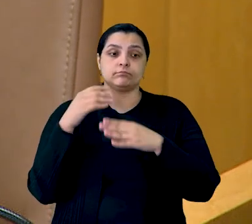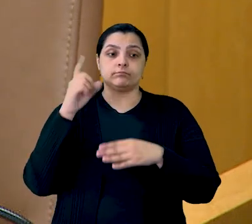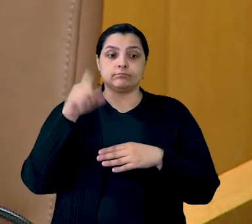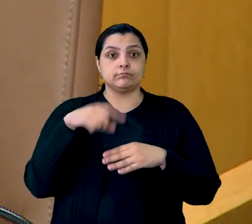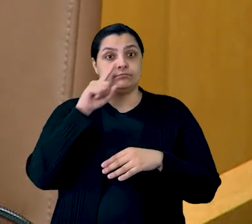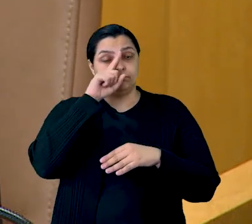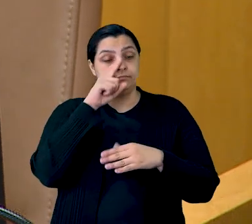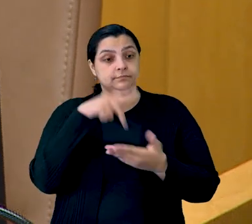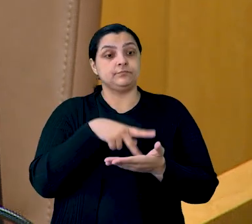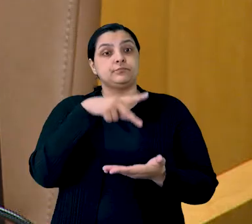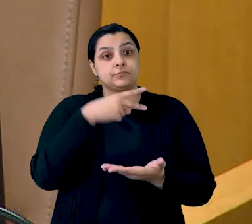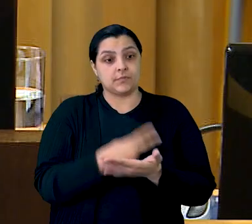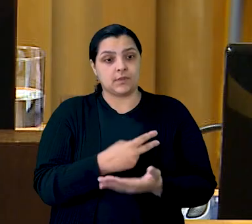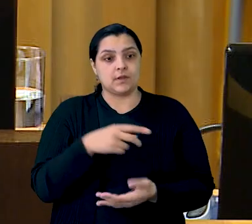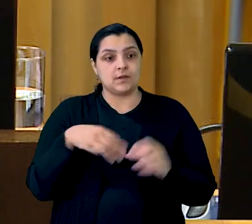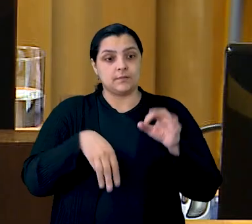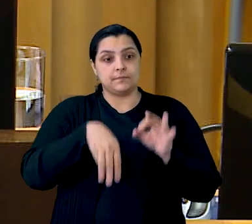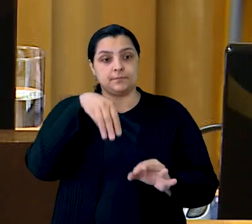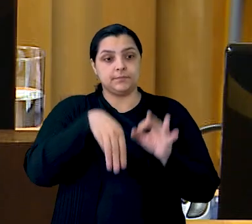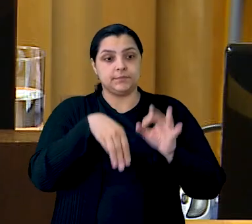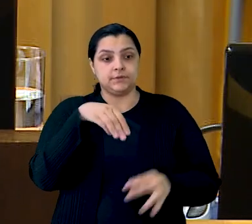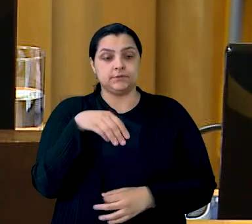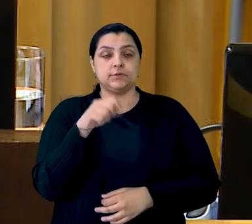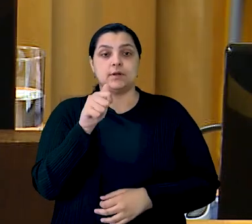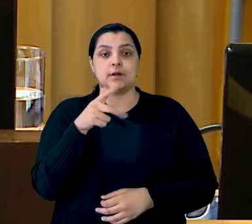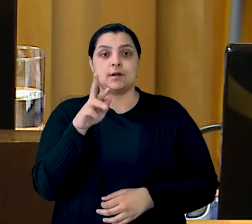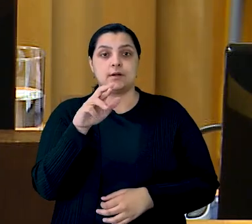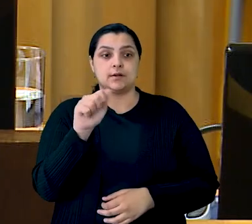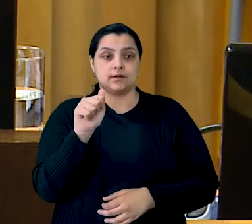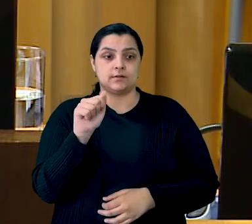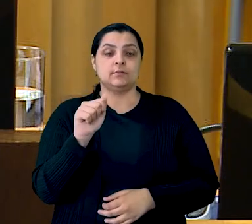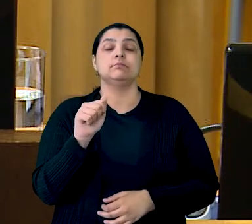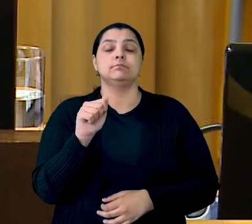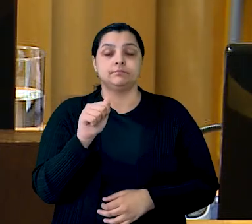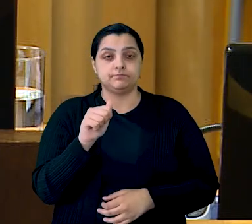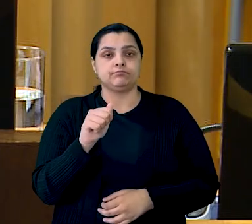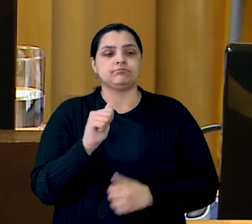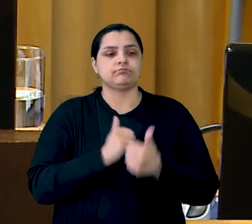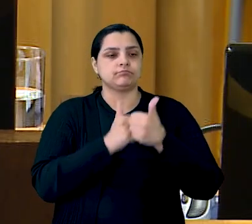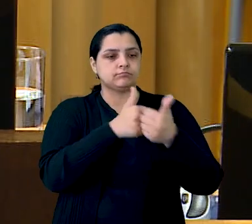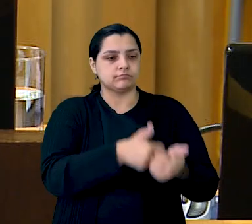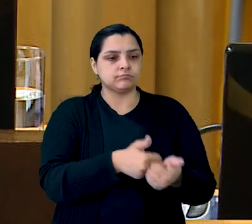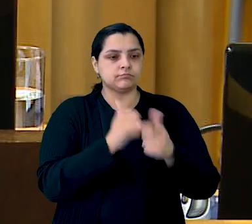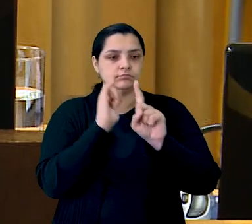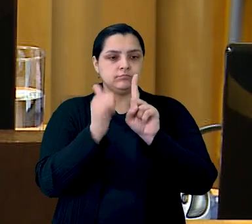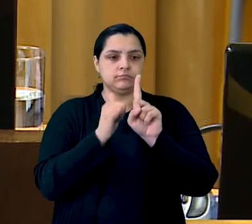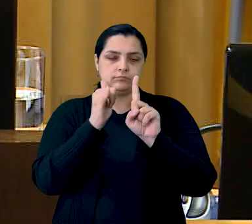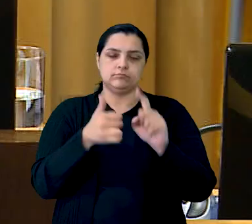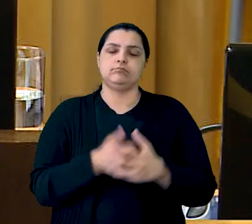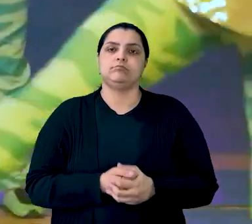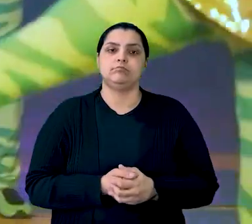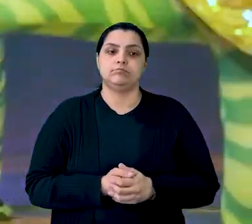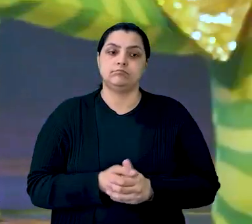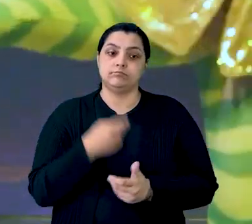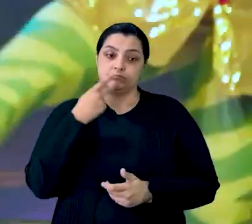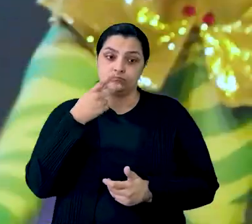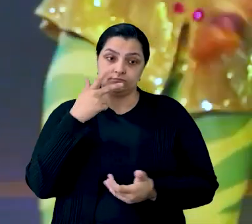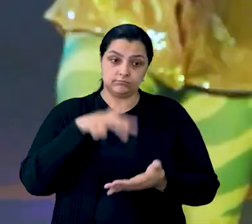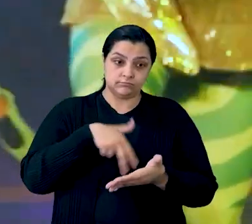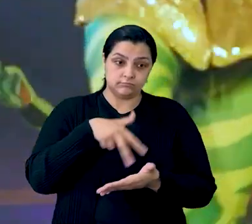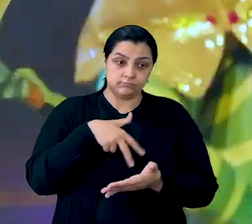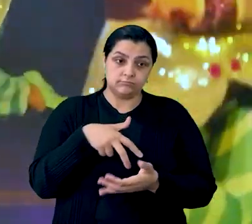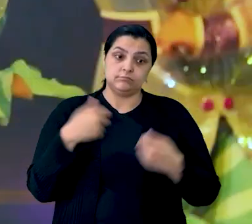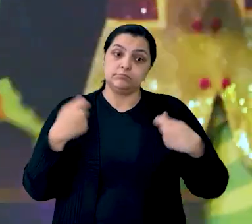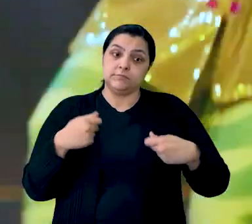atividade de risco de queda. O ministro Agra Belmonte, que presidiu o colegiado, seguiu o voto do relator. Ele